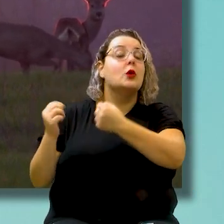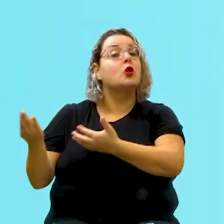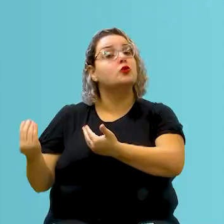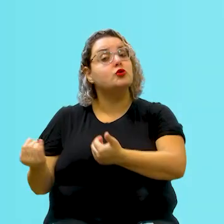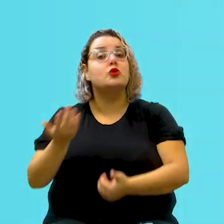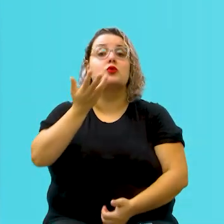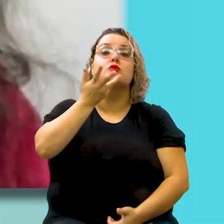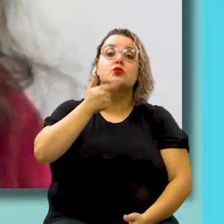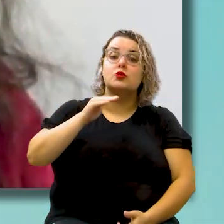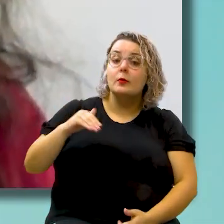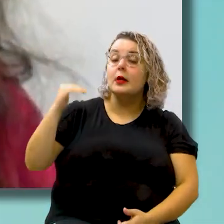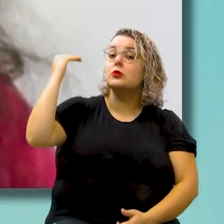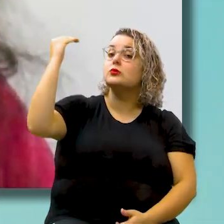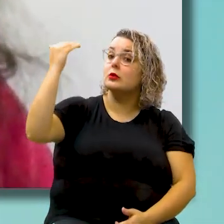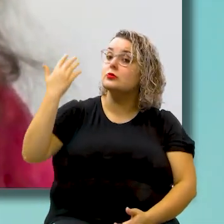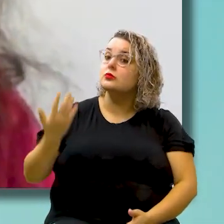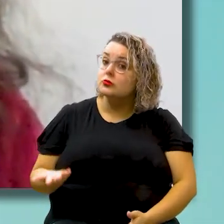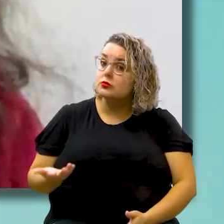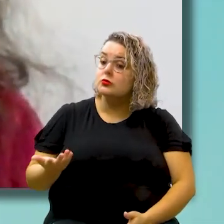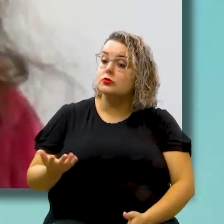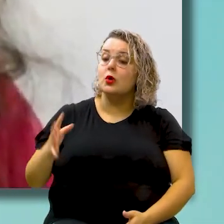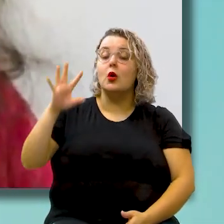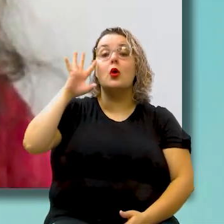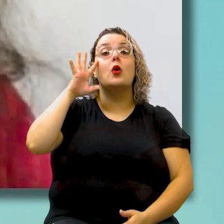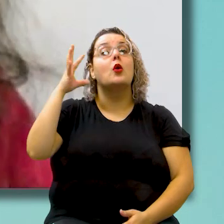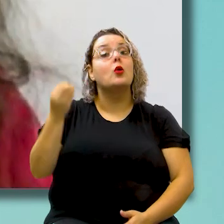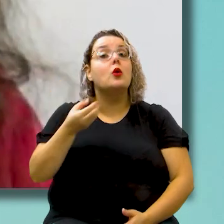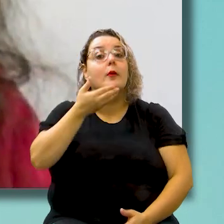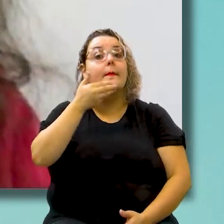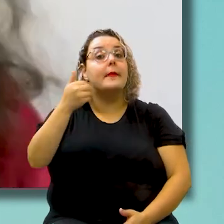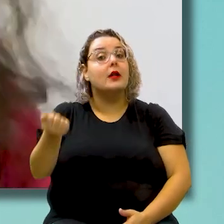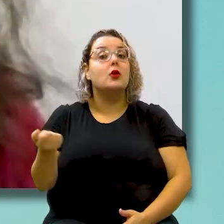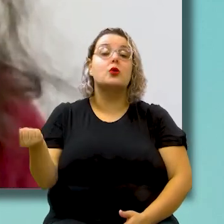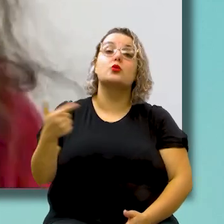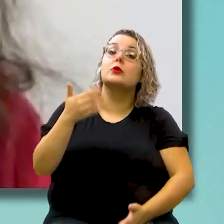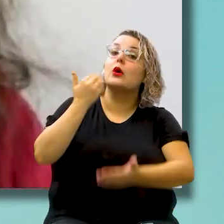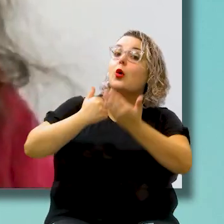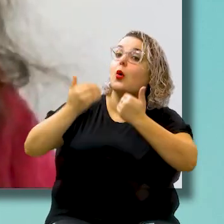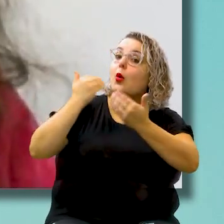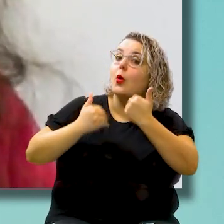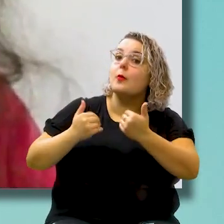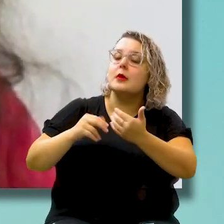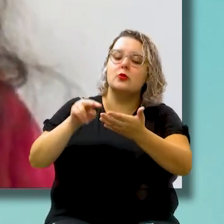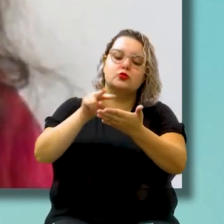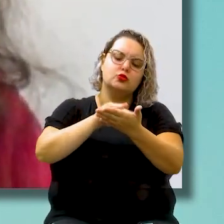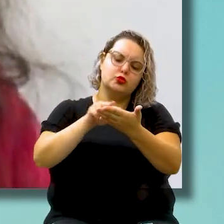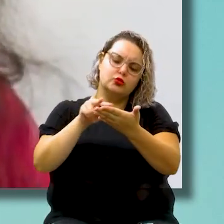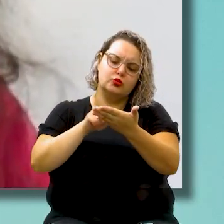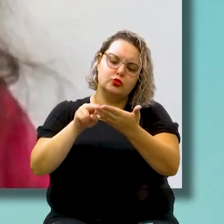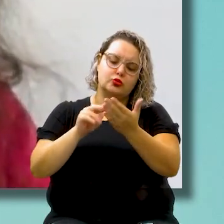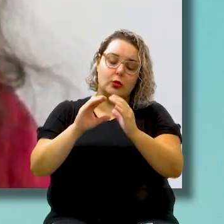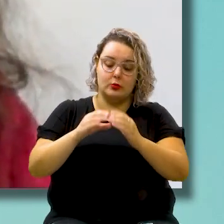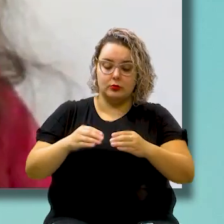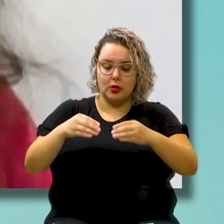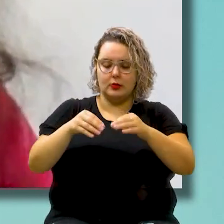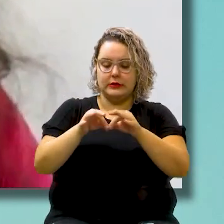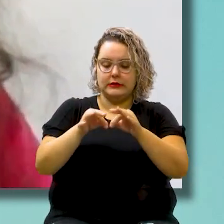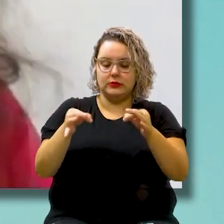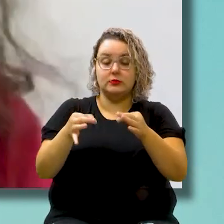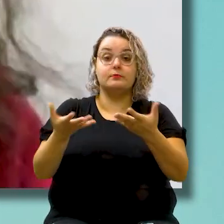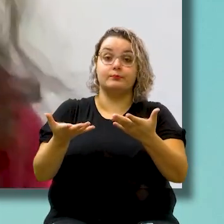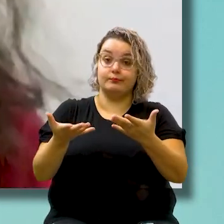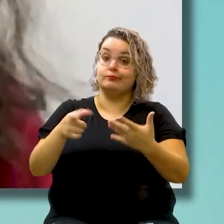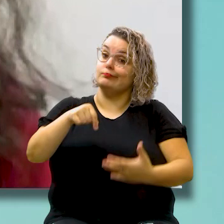pelos jovens, pelas crianças, pelos adultos, um conhecimento melhor do que a gente come, sabendo ler os rótulos e embalagens e